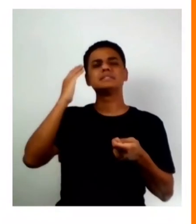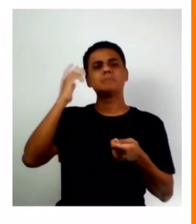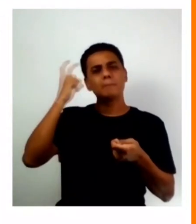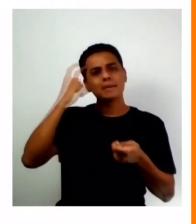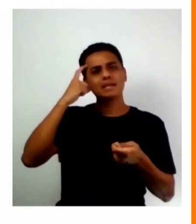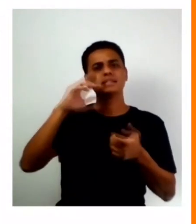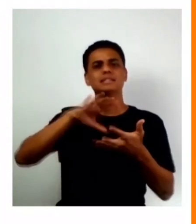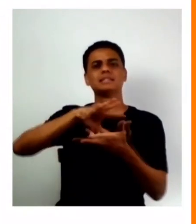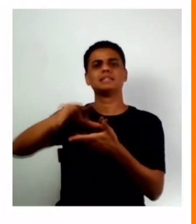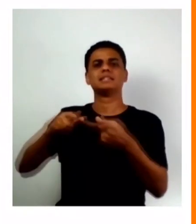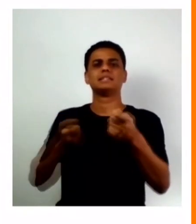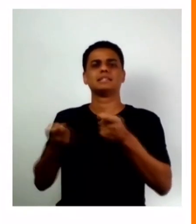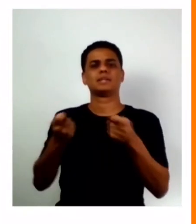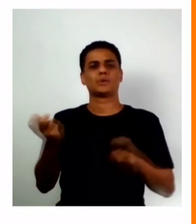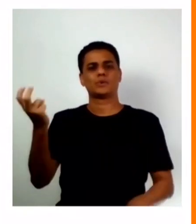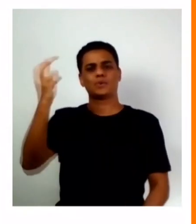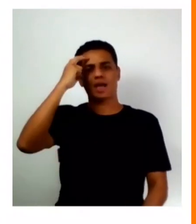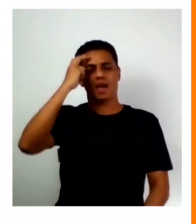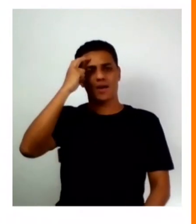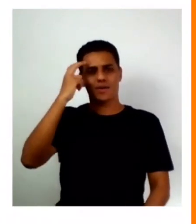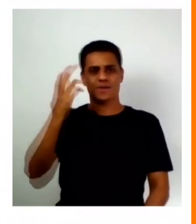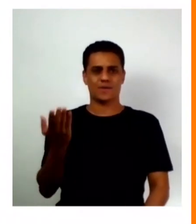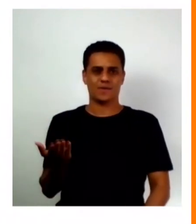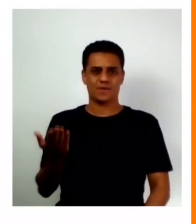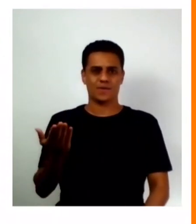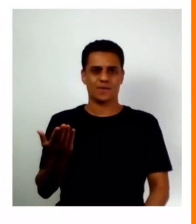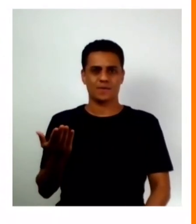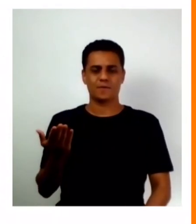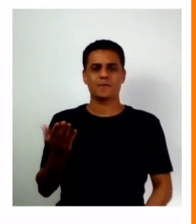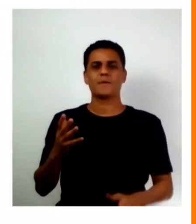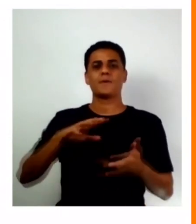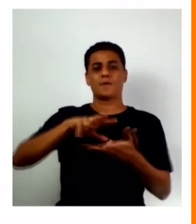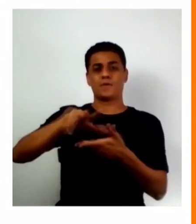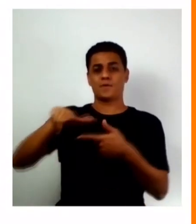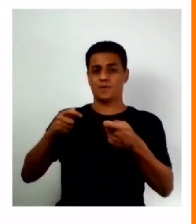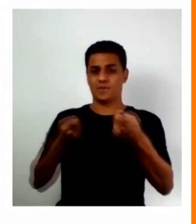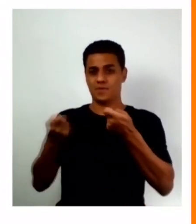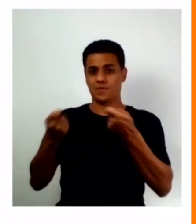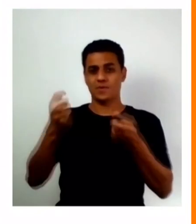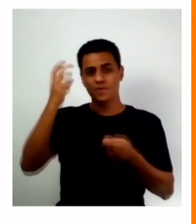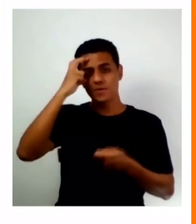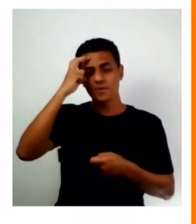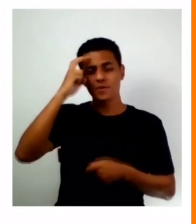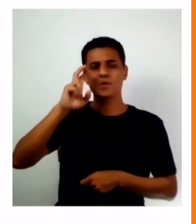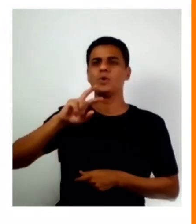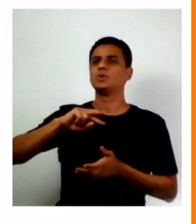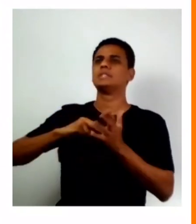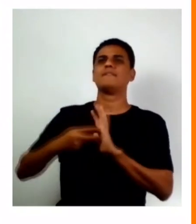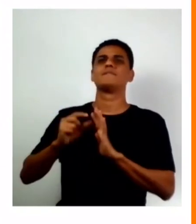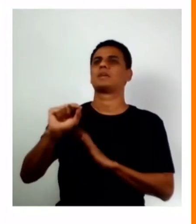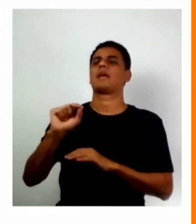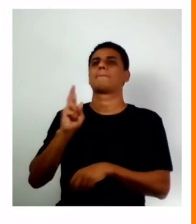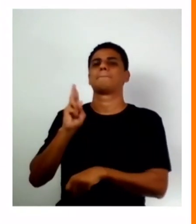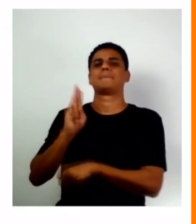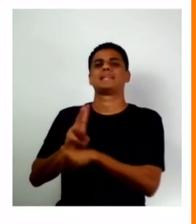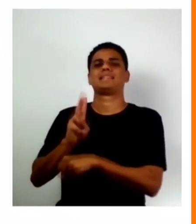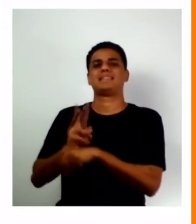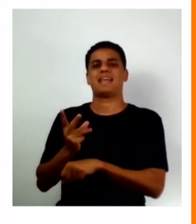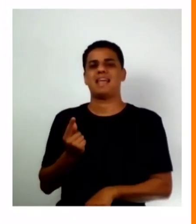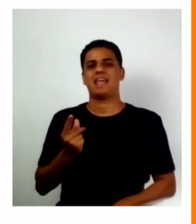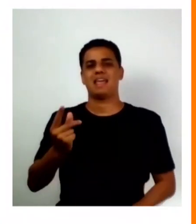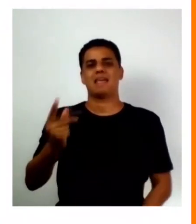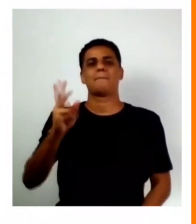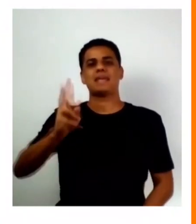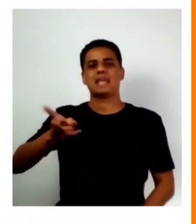charla, porque a sostenibilidade não é manter todo o ecossistema, porque no arte, na cultura,